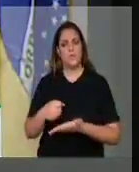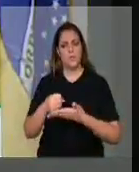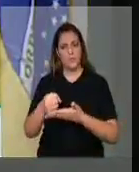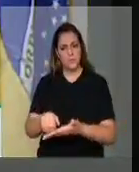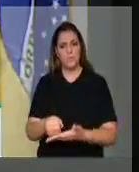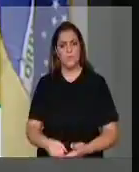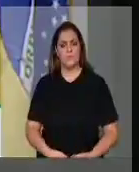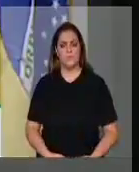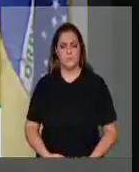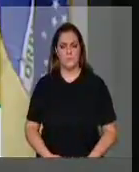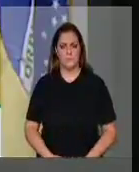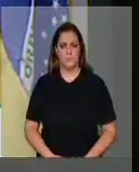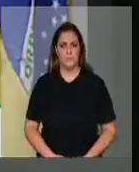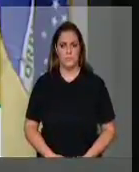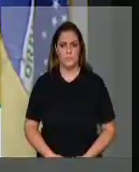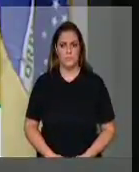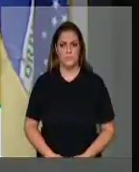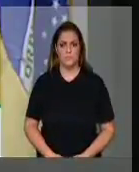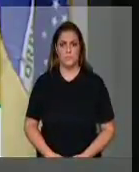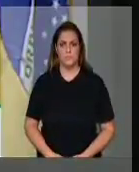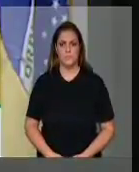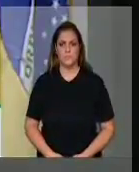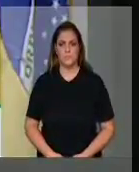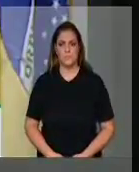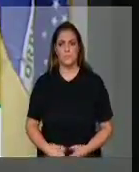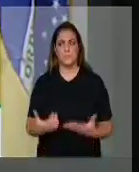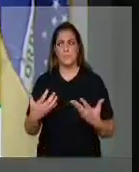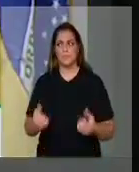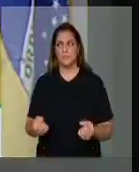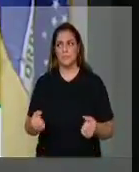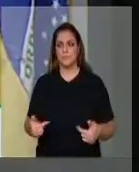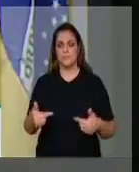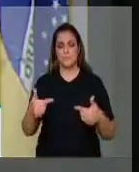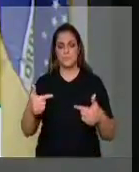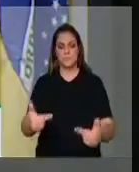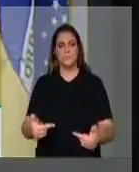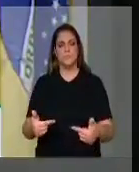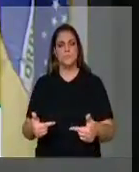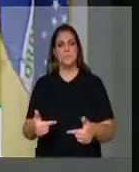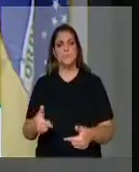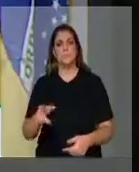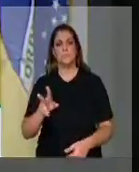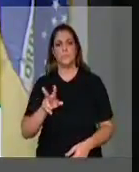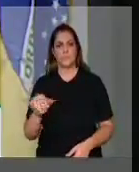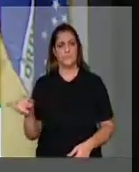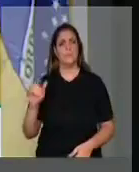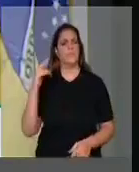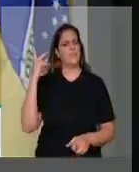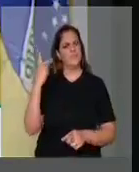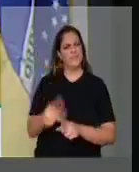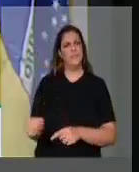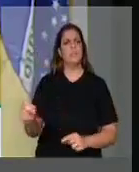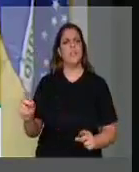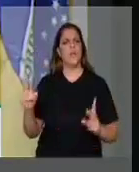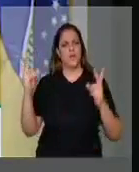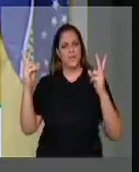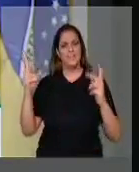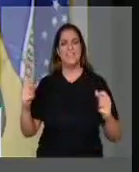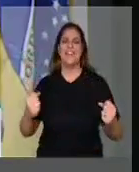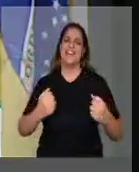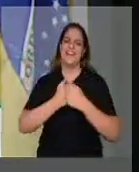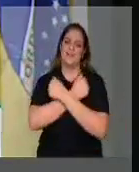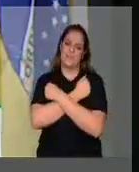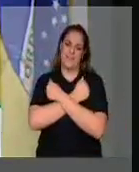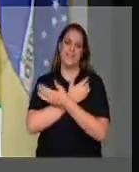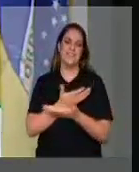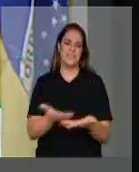Edemias e, acima de tudo, com o nosso país. Vamos à luta, na certeza que sairemos vitoriosos, e abraçar todos, não